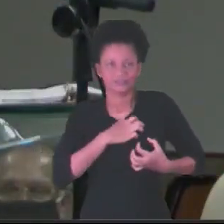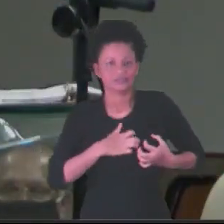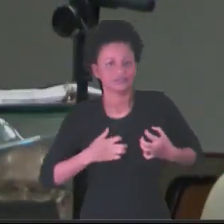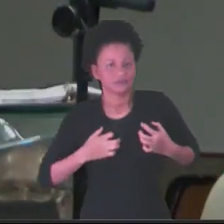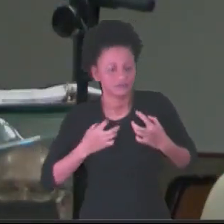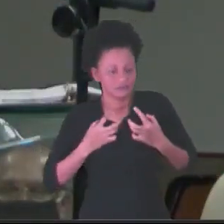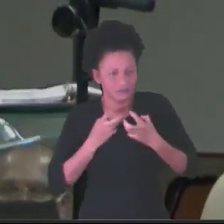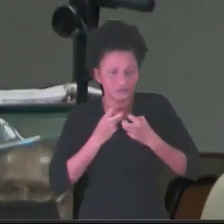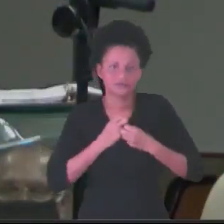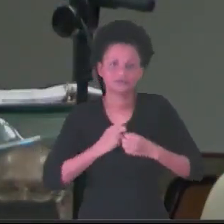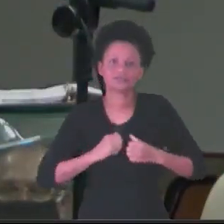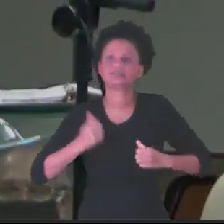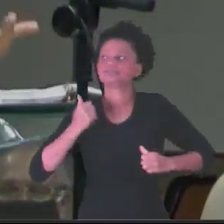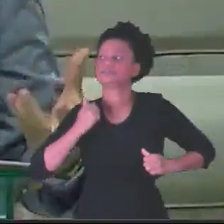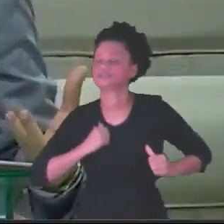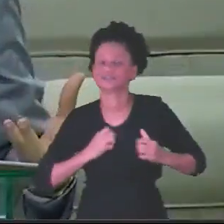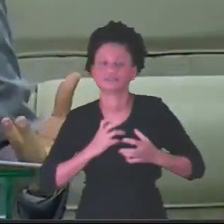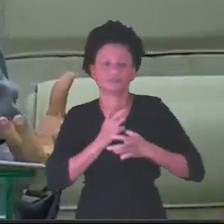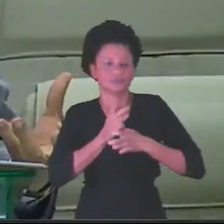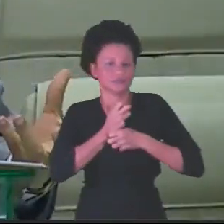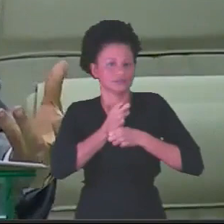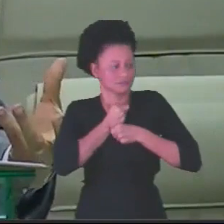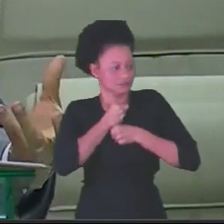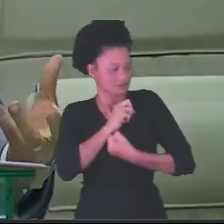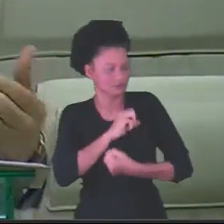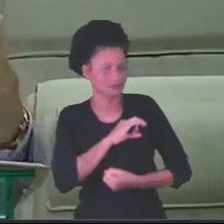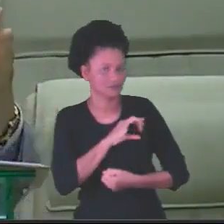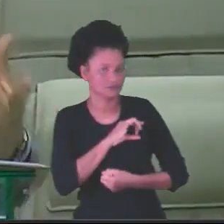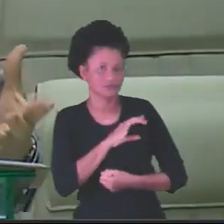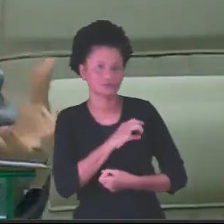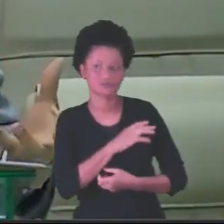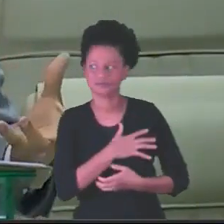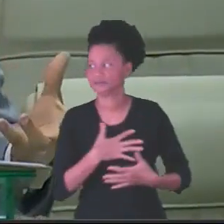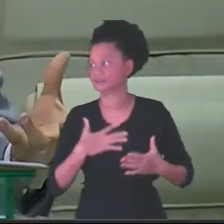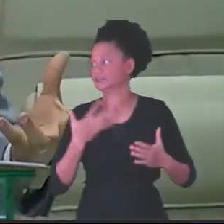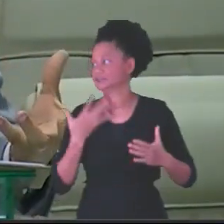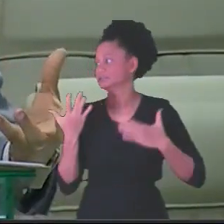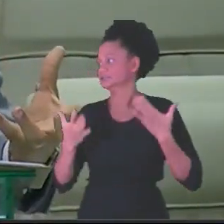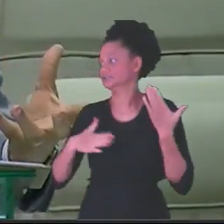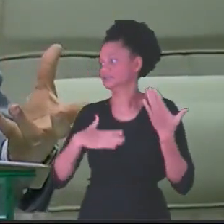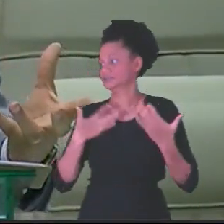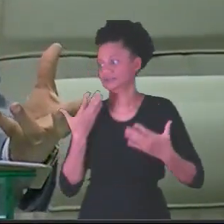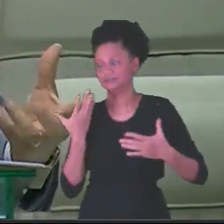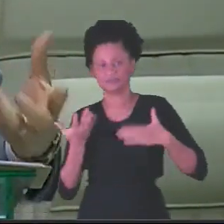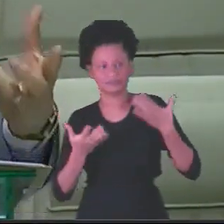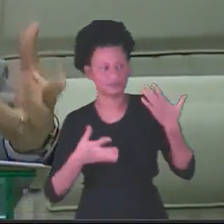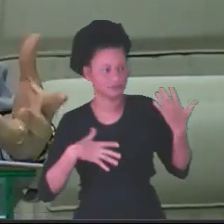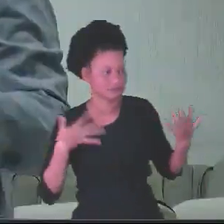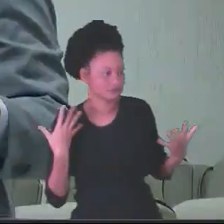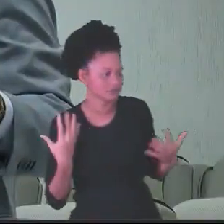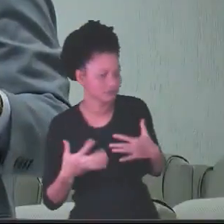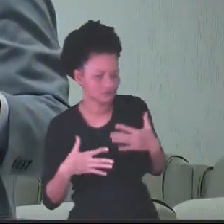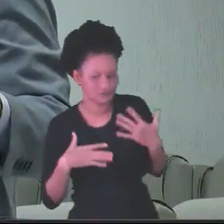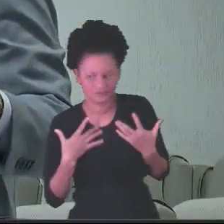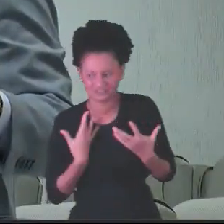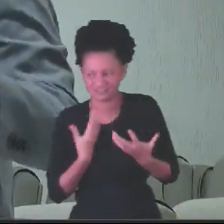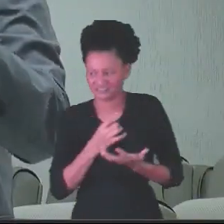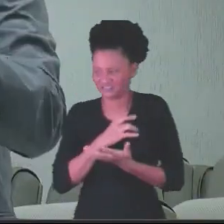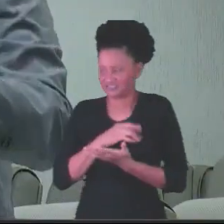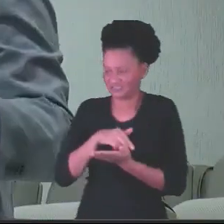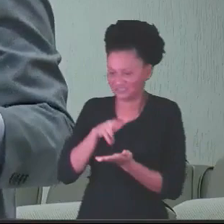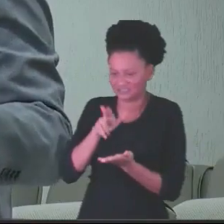esta ansiedade o medo e o pavor até de dormir à noite